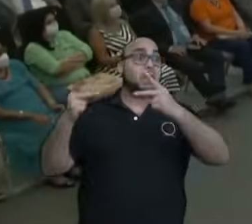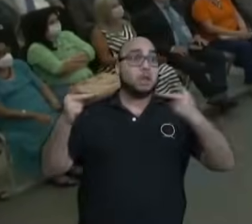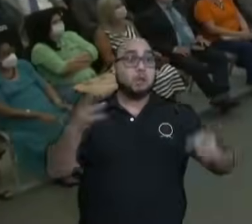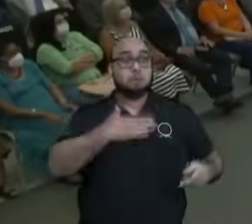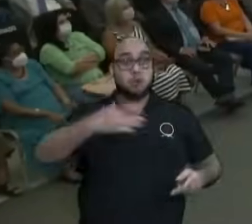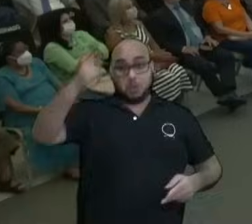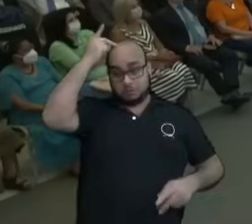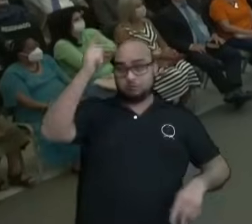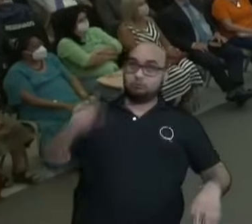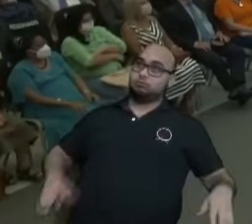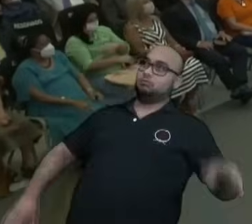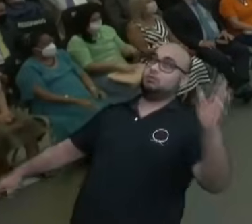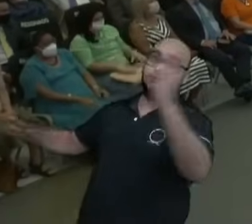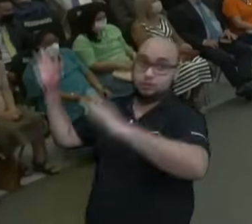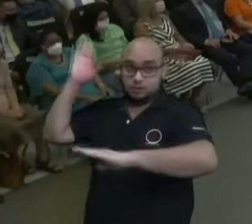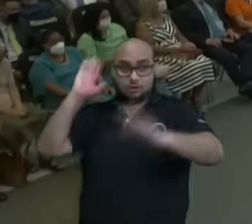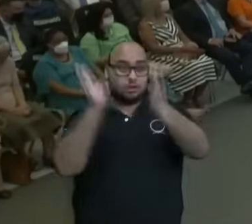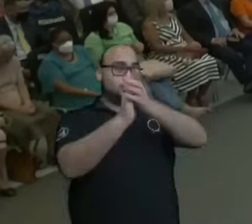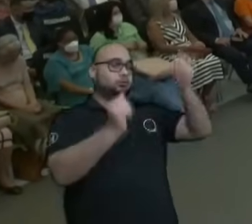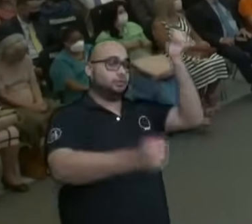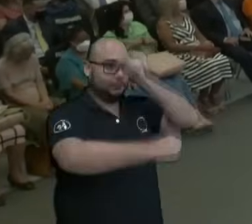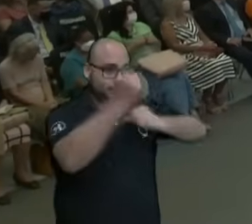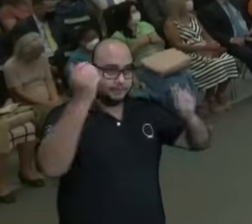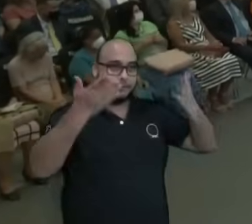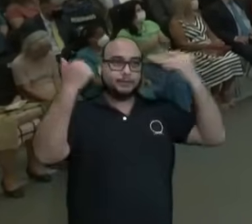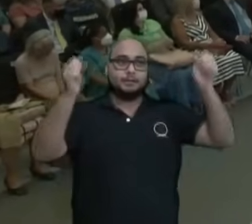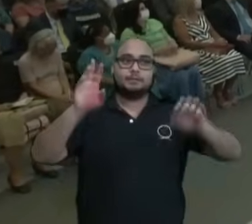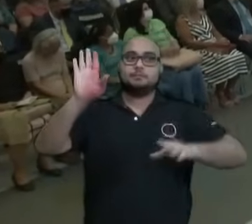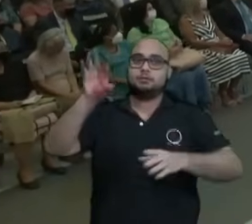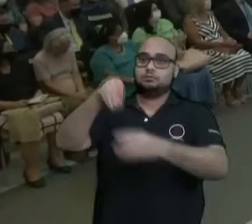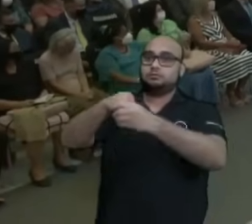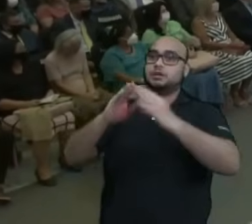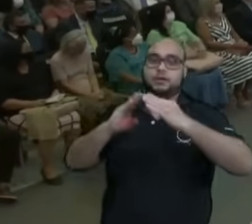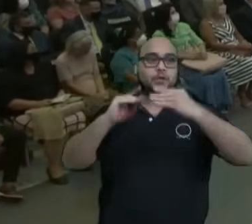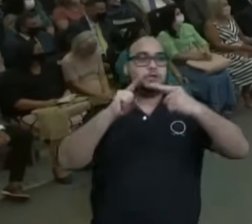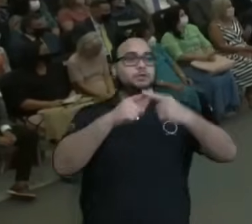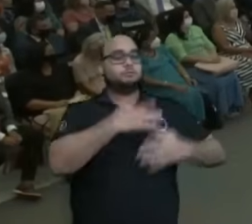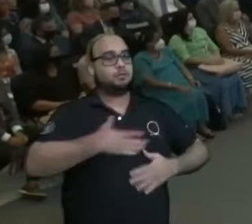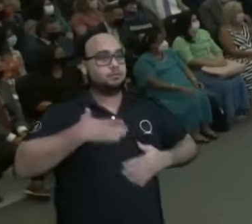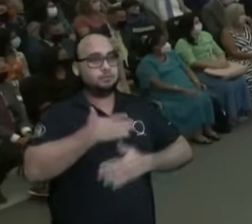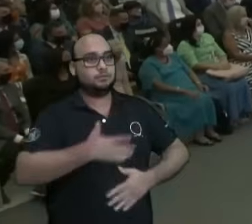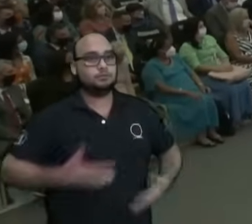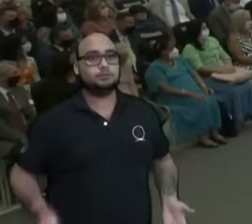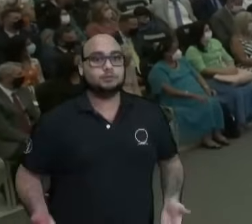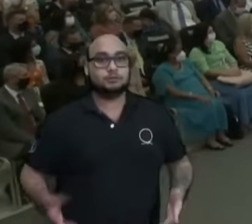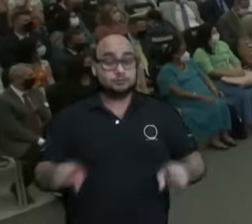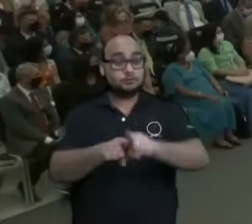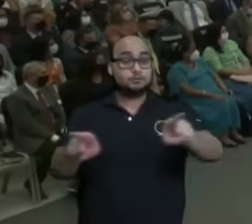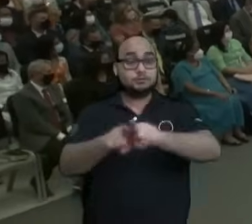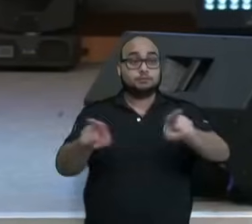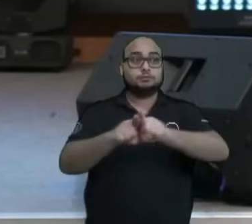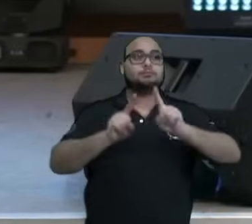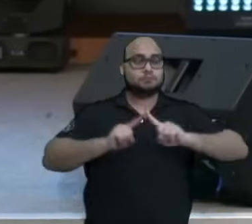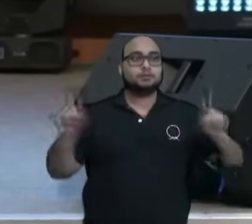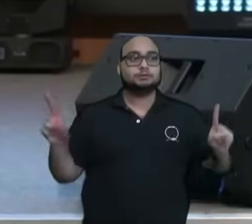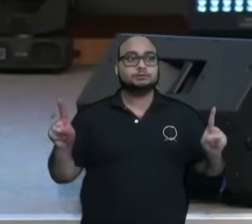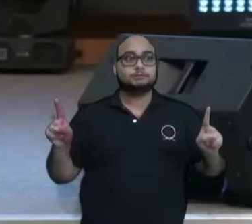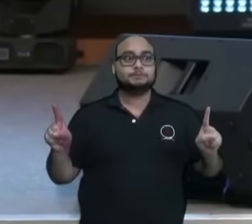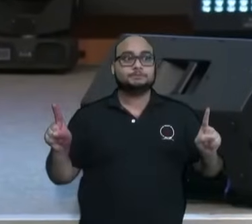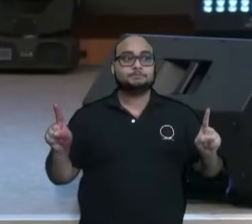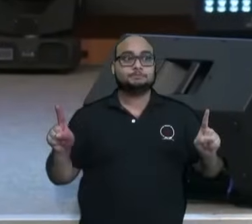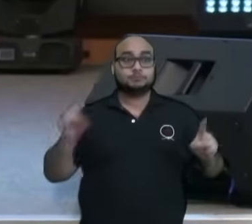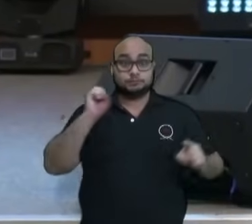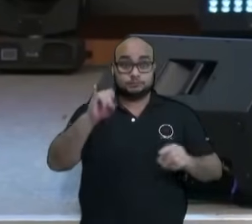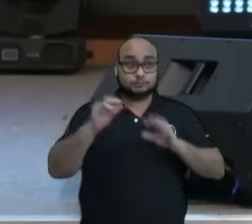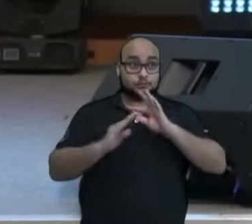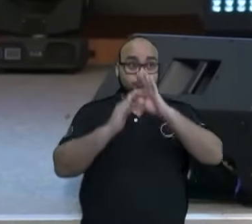da igreja todo mundo gosta disso eu também gosto mas meu irmão se eu levar um povo para isso eu eu vou dizer